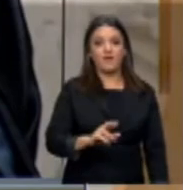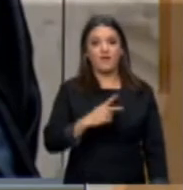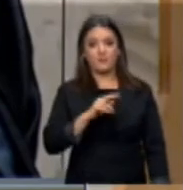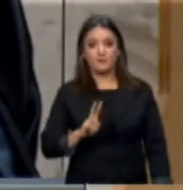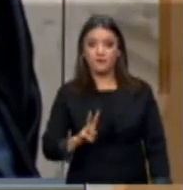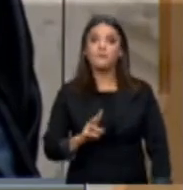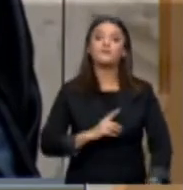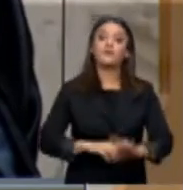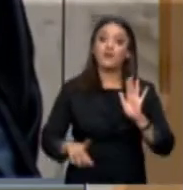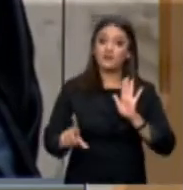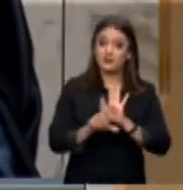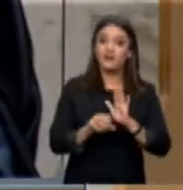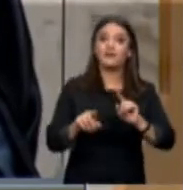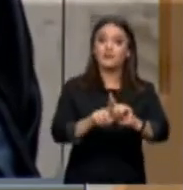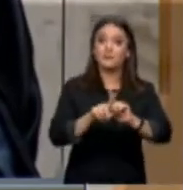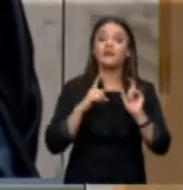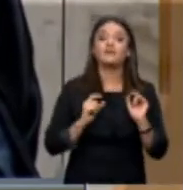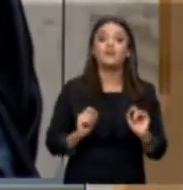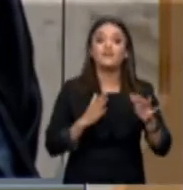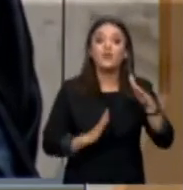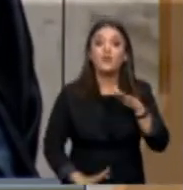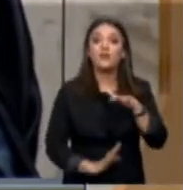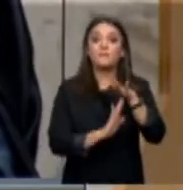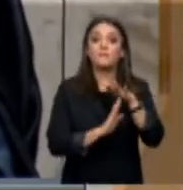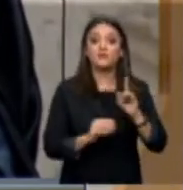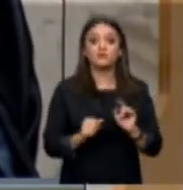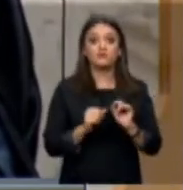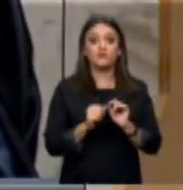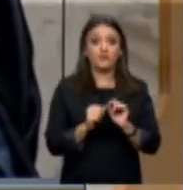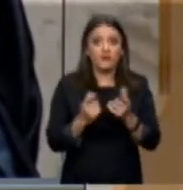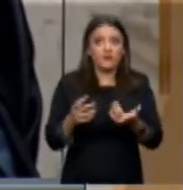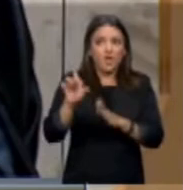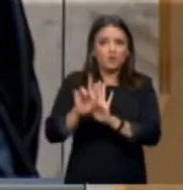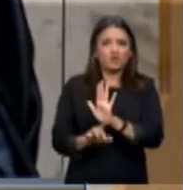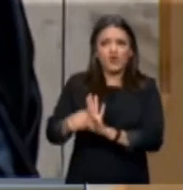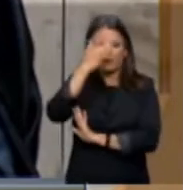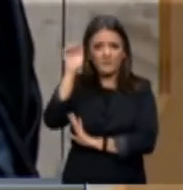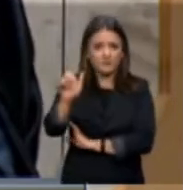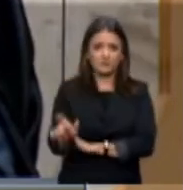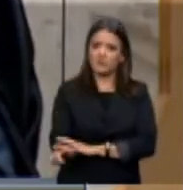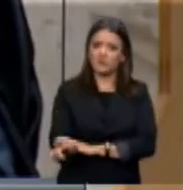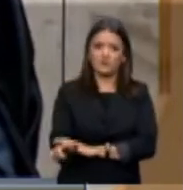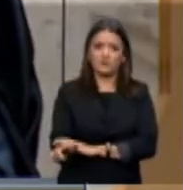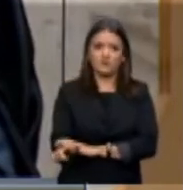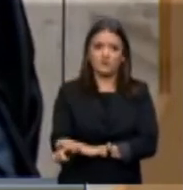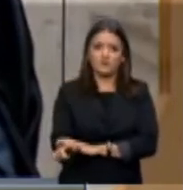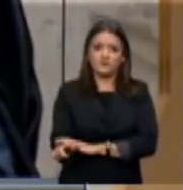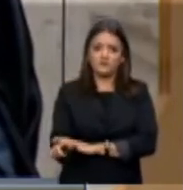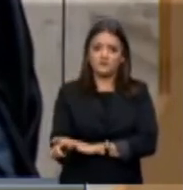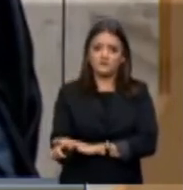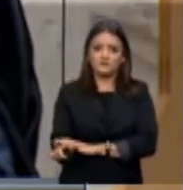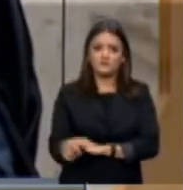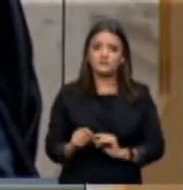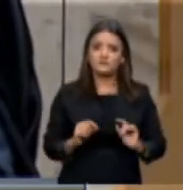inovou na matéria e impôs um limite temporal ao exercício do direito do cidadão, qual, sublinhe-se, além